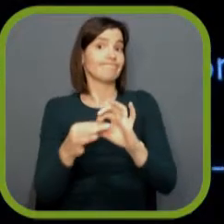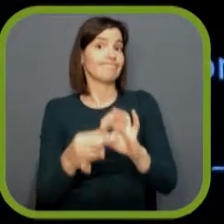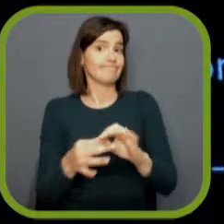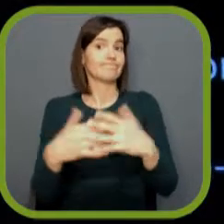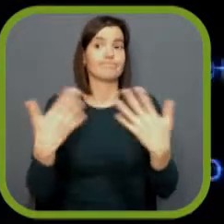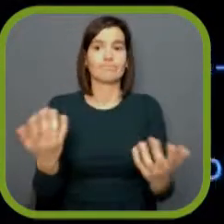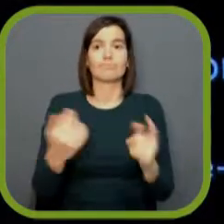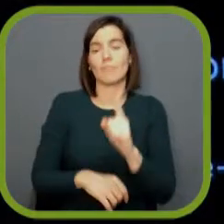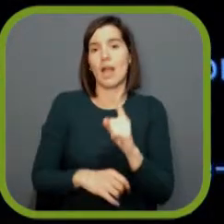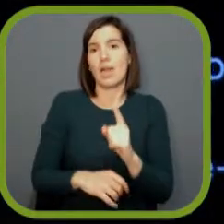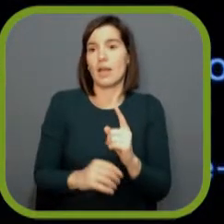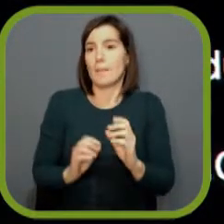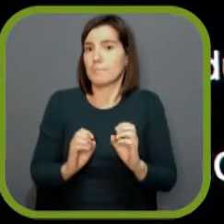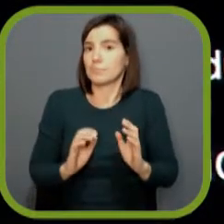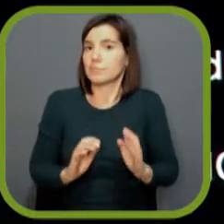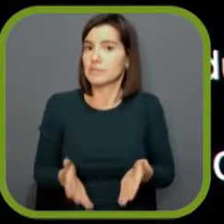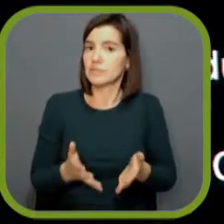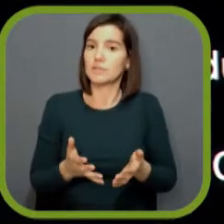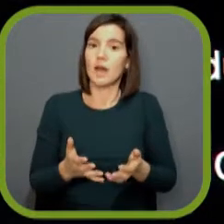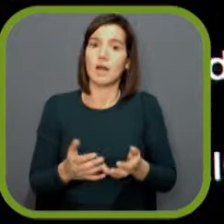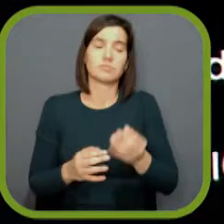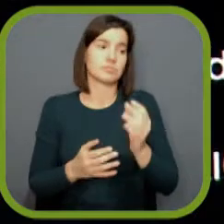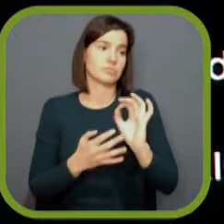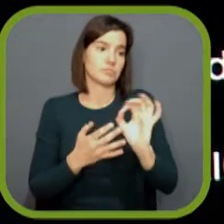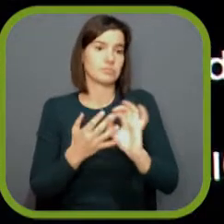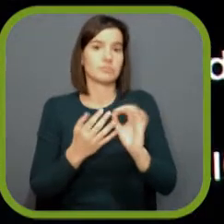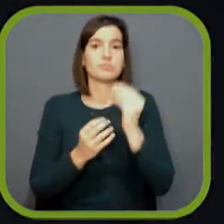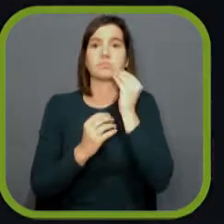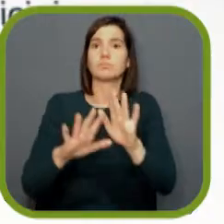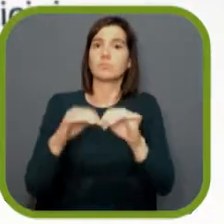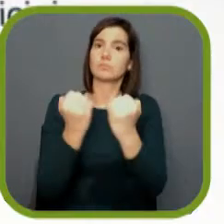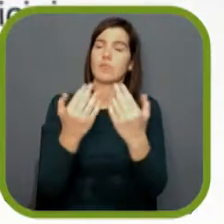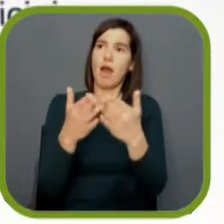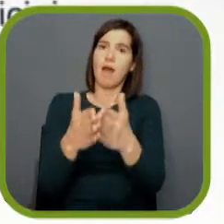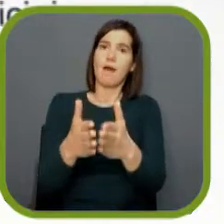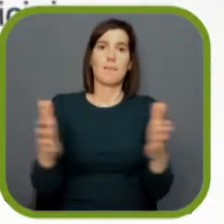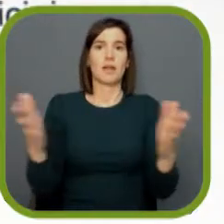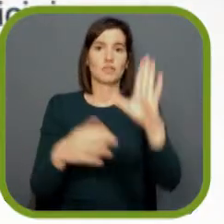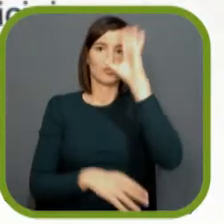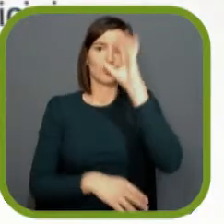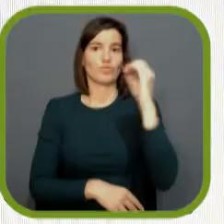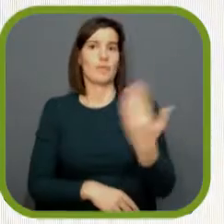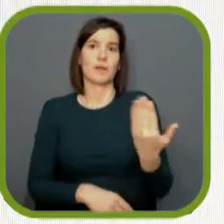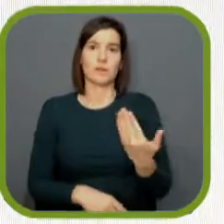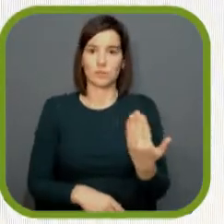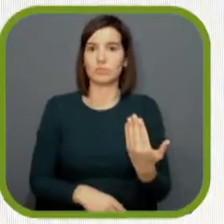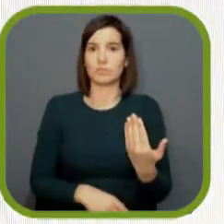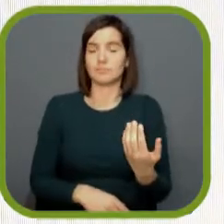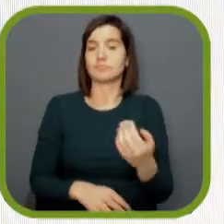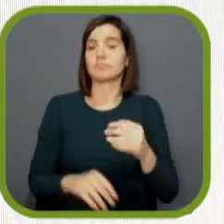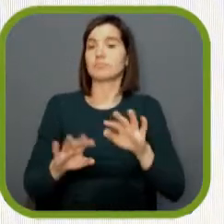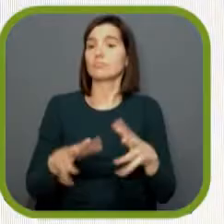polícia é uma relação necessária, característica de uma sociedade aberta e de um Estado de Direito.